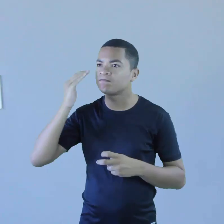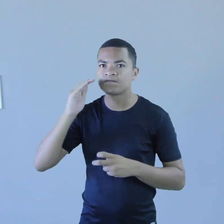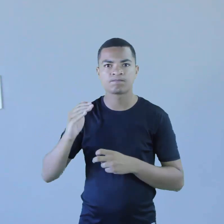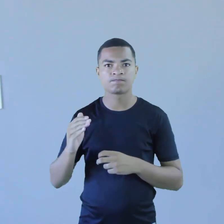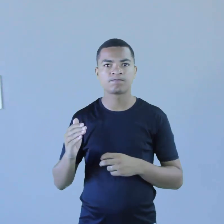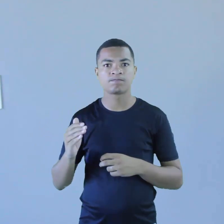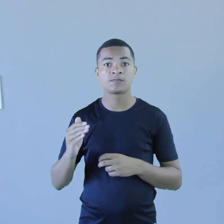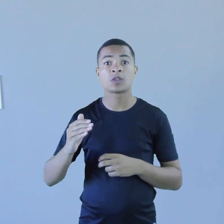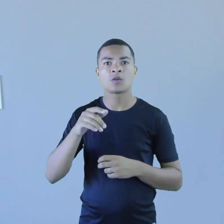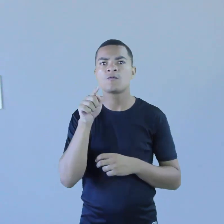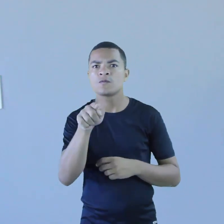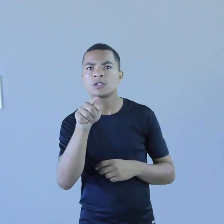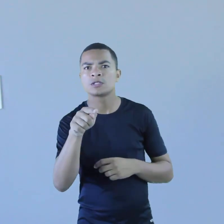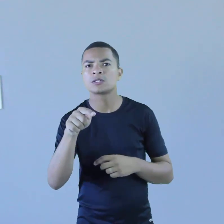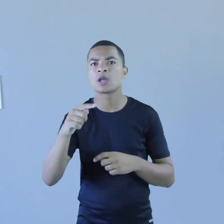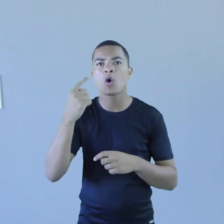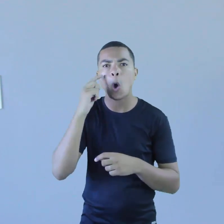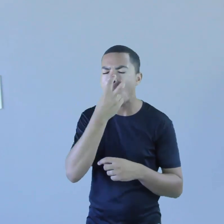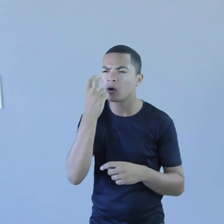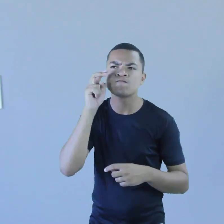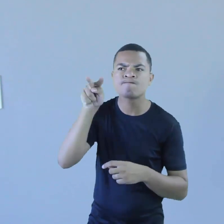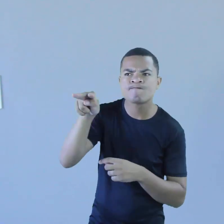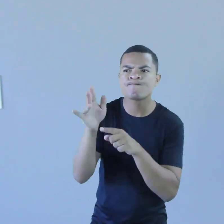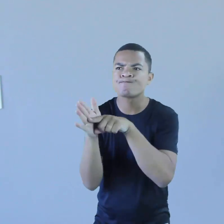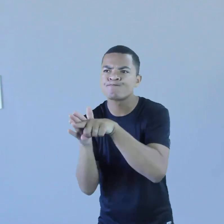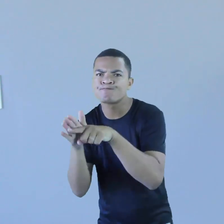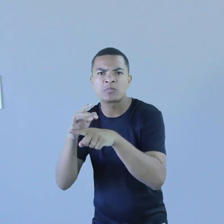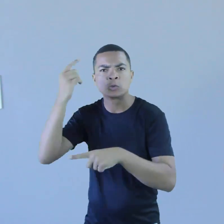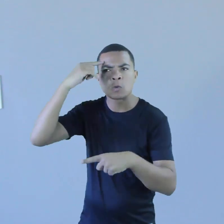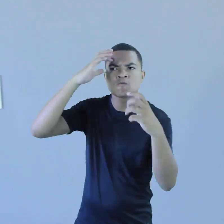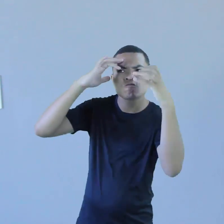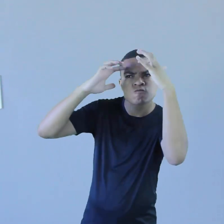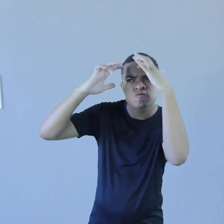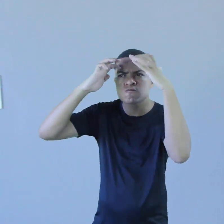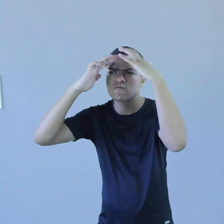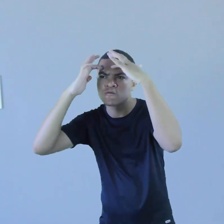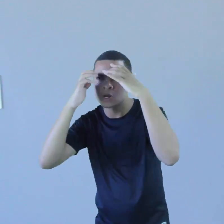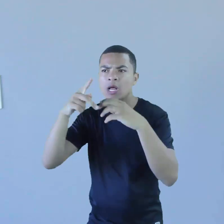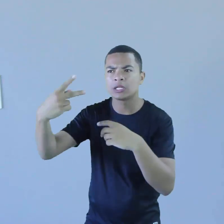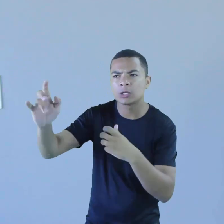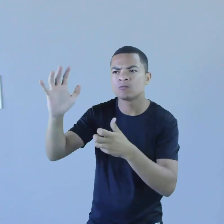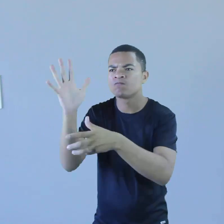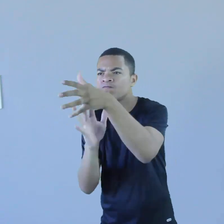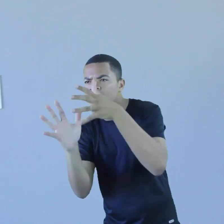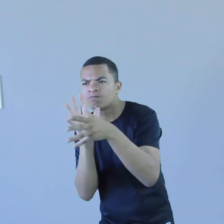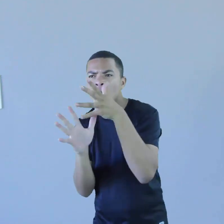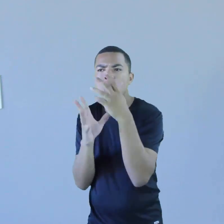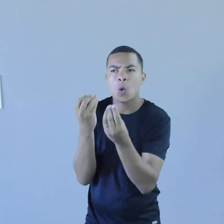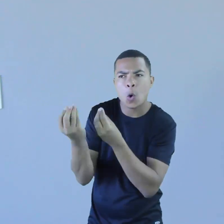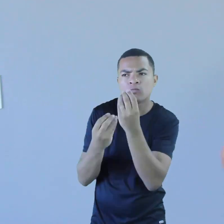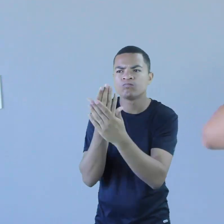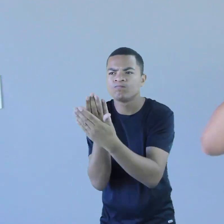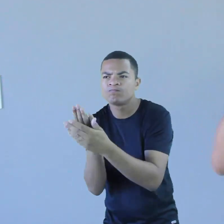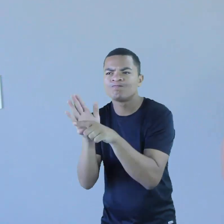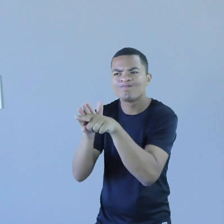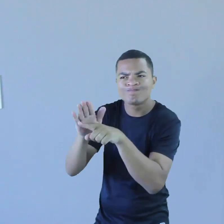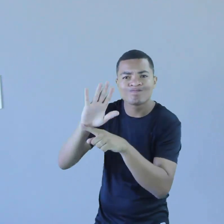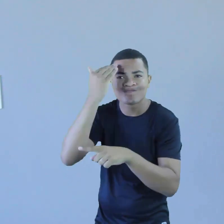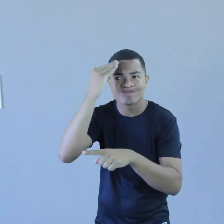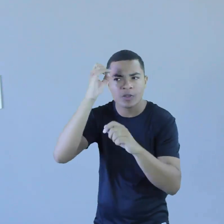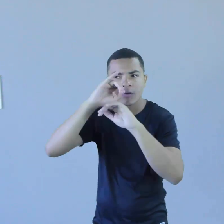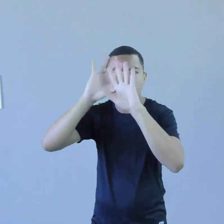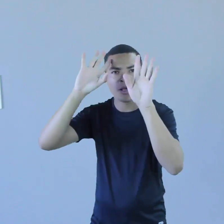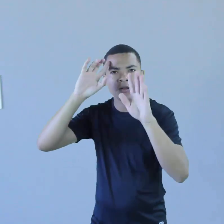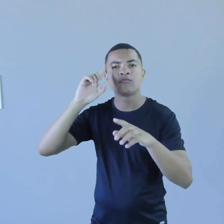dos sinais. Um treino intensivo na compreensão da língua de sinais, na sinalização dos surdos, na expansão